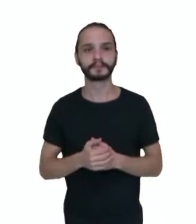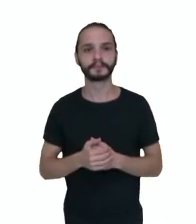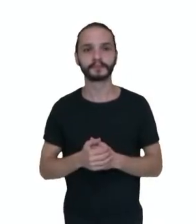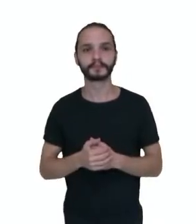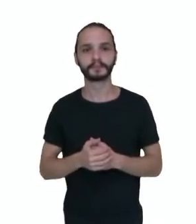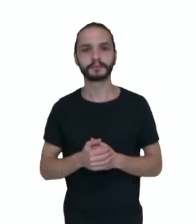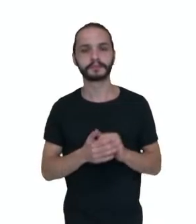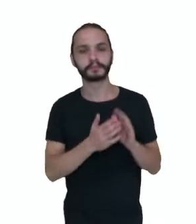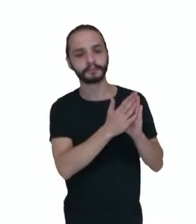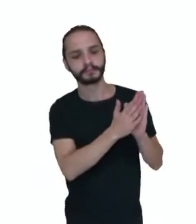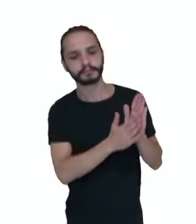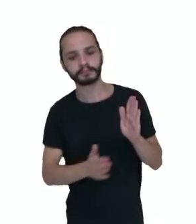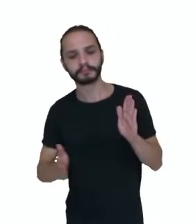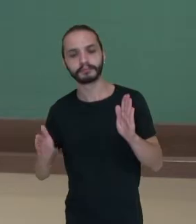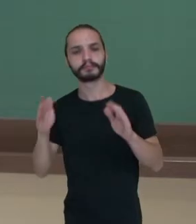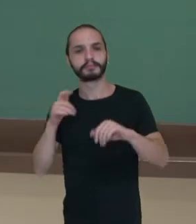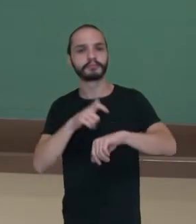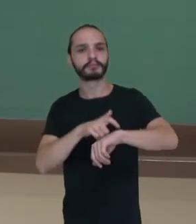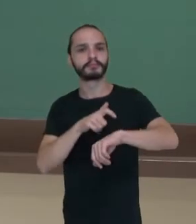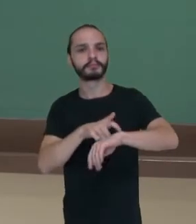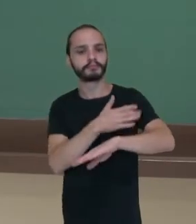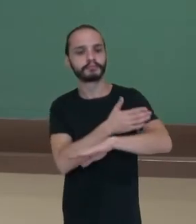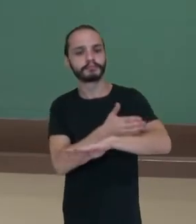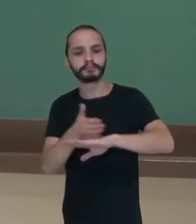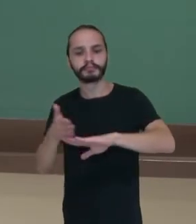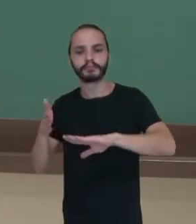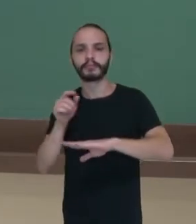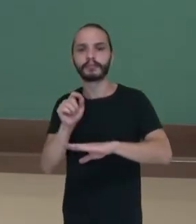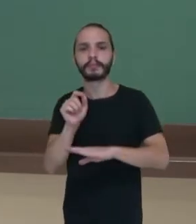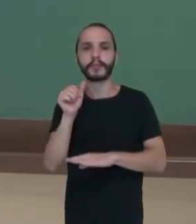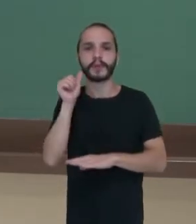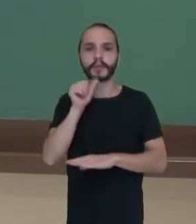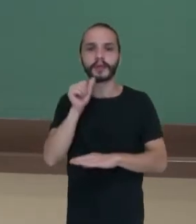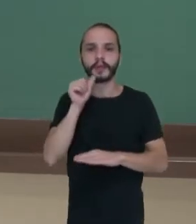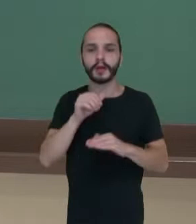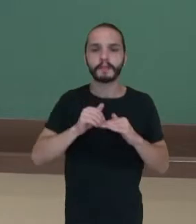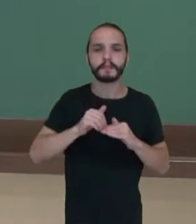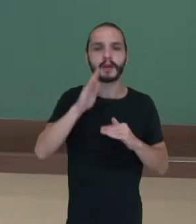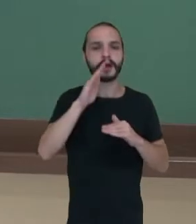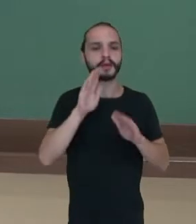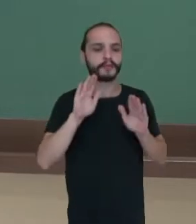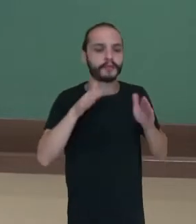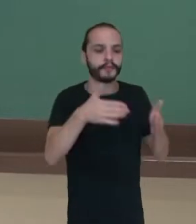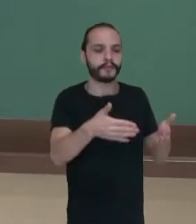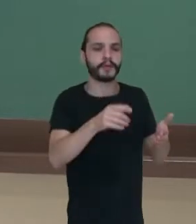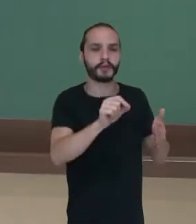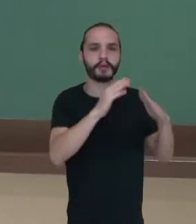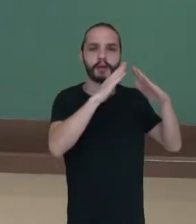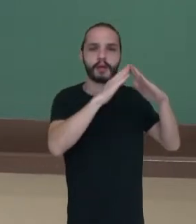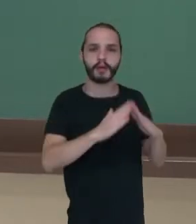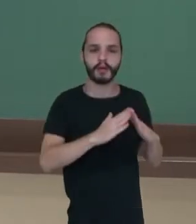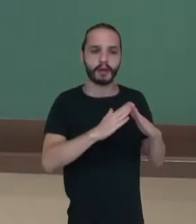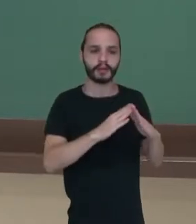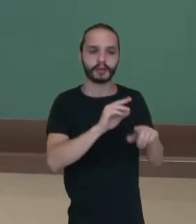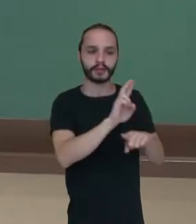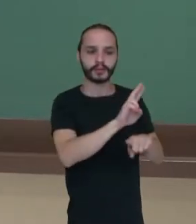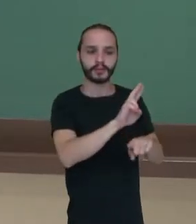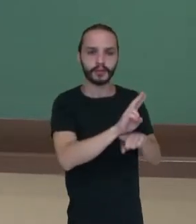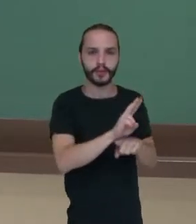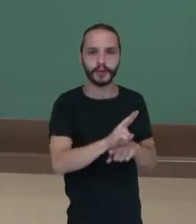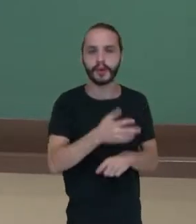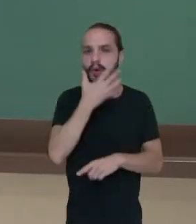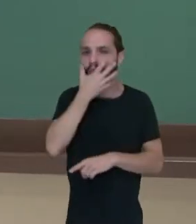longo ali do tempo, de modo geral, as mulheres assumiam as funções domésticas e os homens estavam